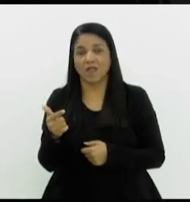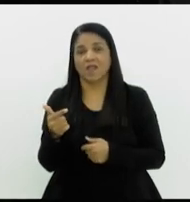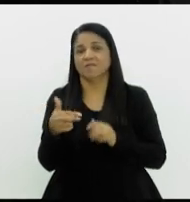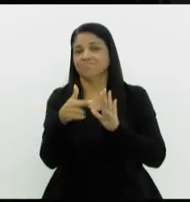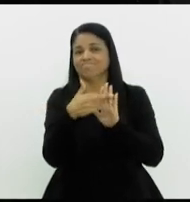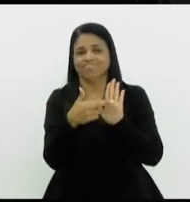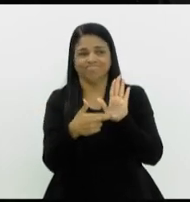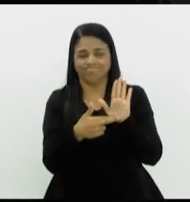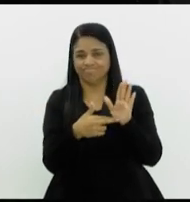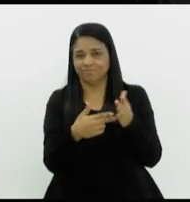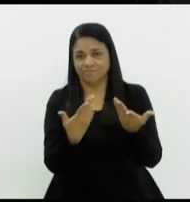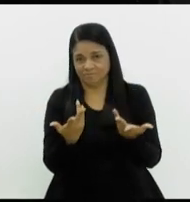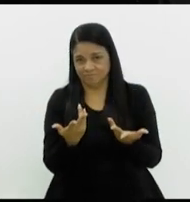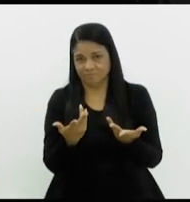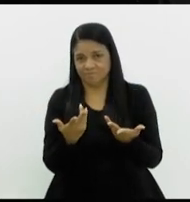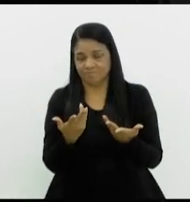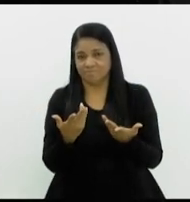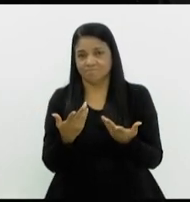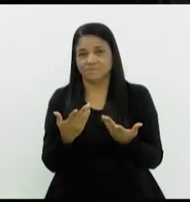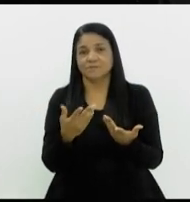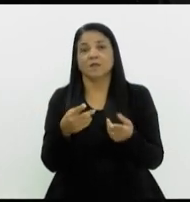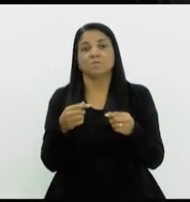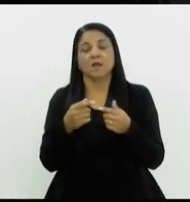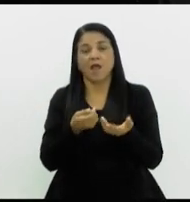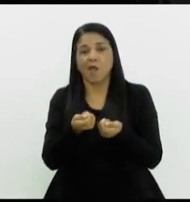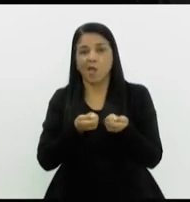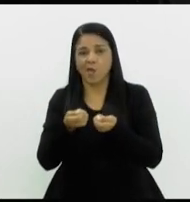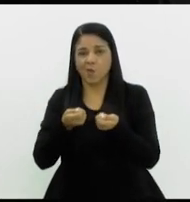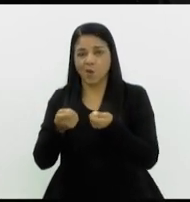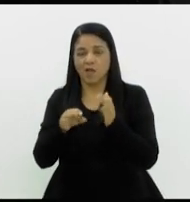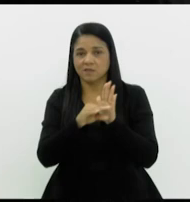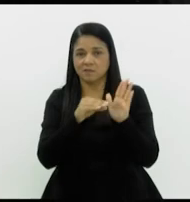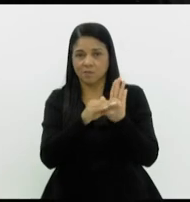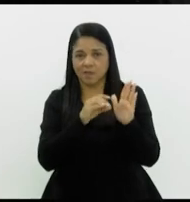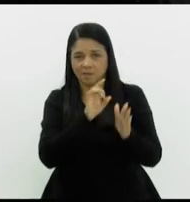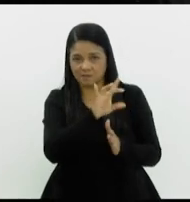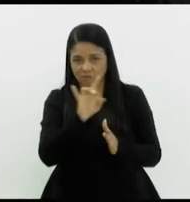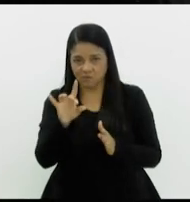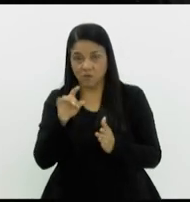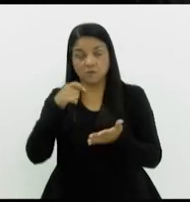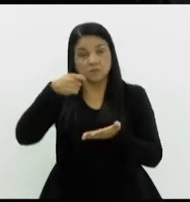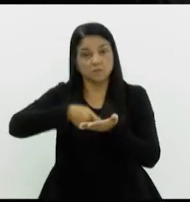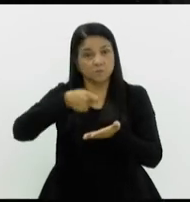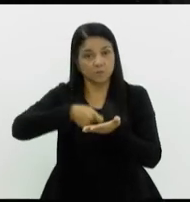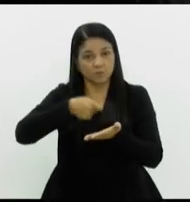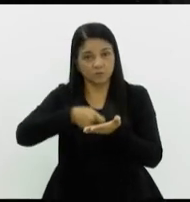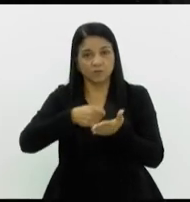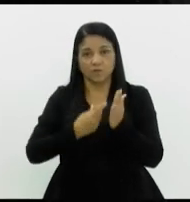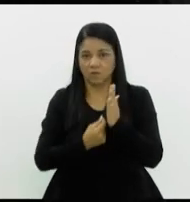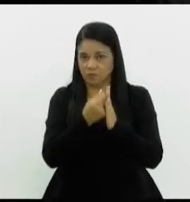normativa adequada para regular as emendas individuais impositivas ao